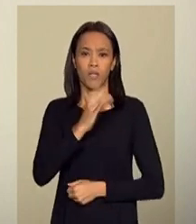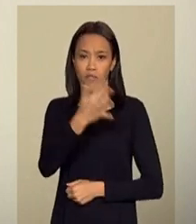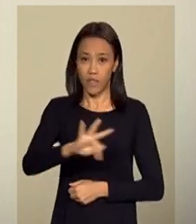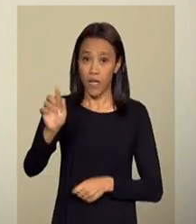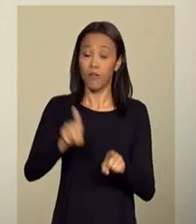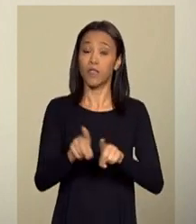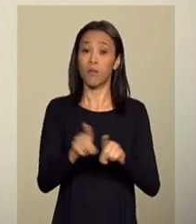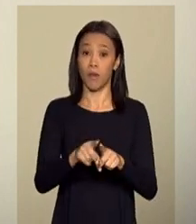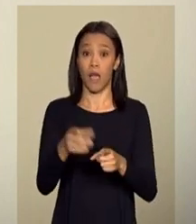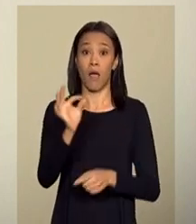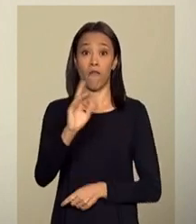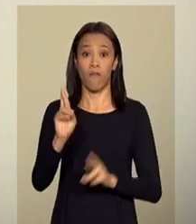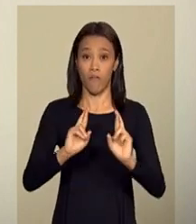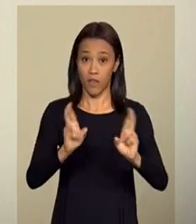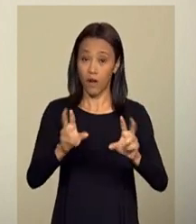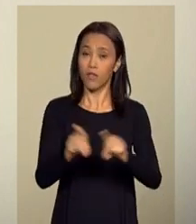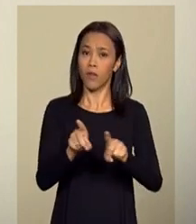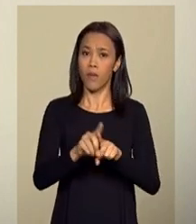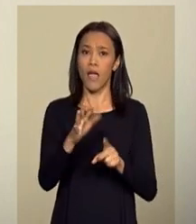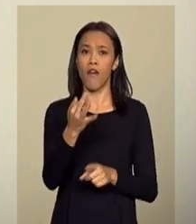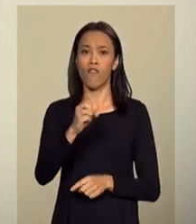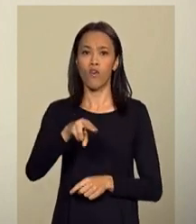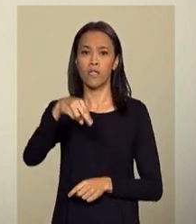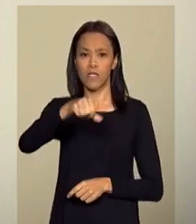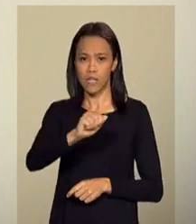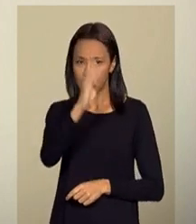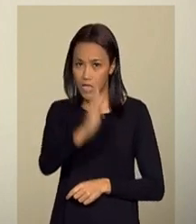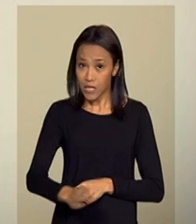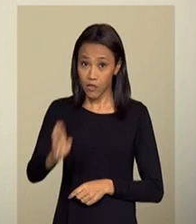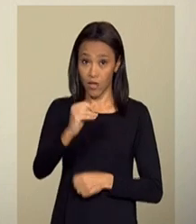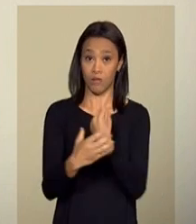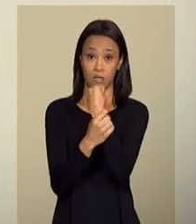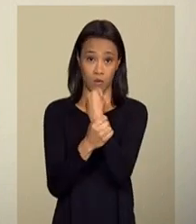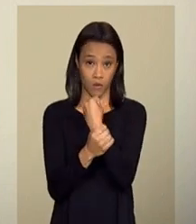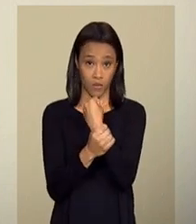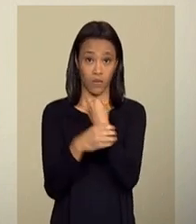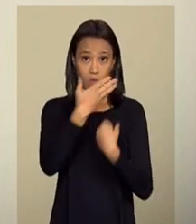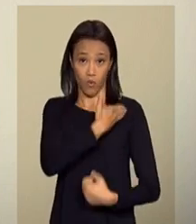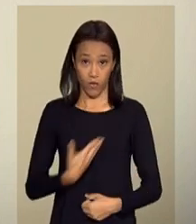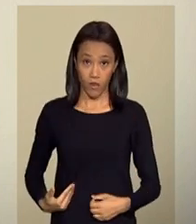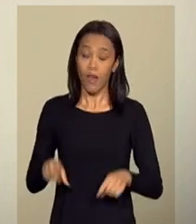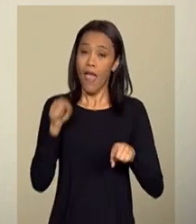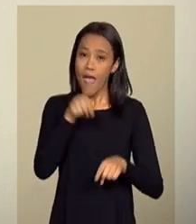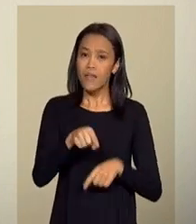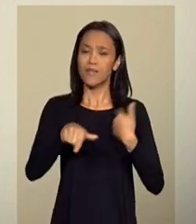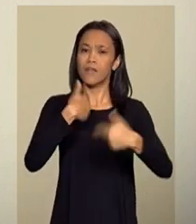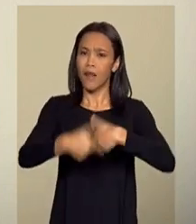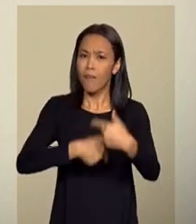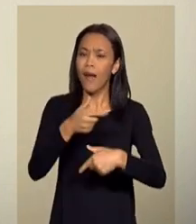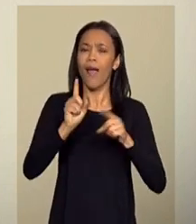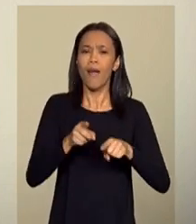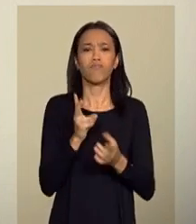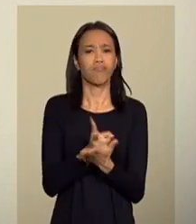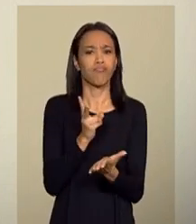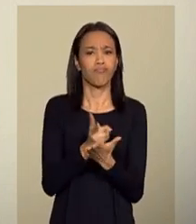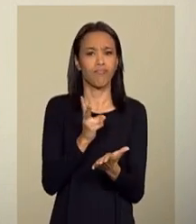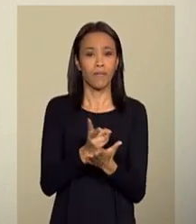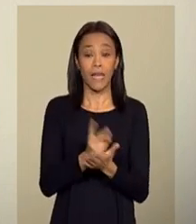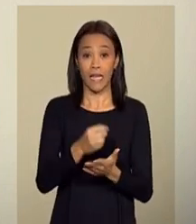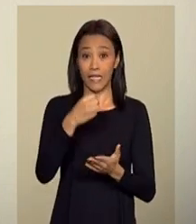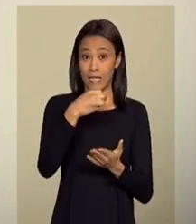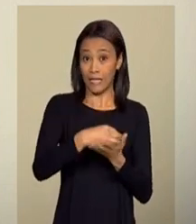rodoviária federal e a força nacional de segurança pública a operação sentinela é feita rotineiramente em